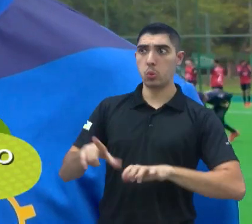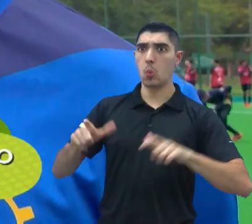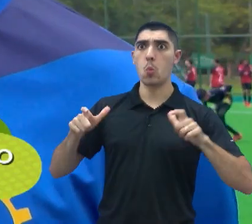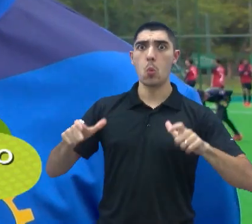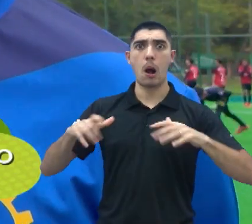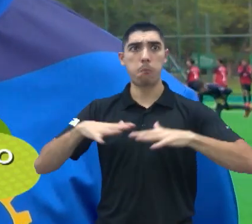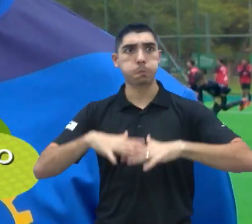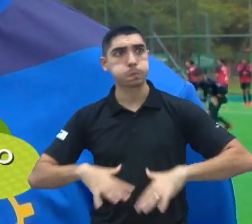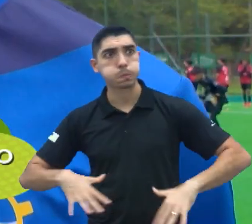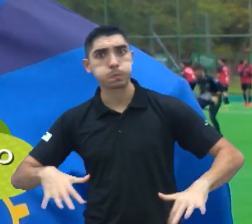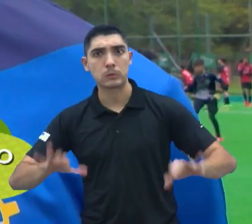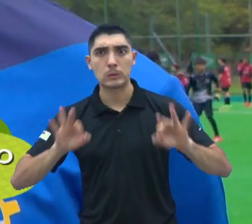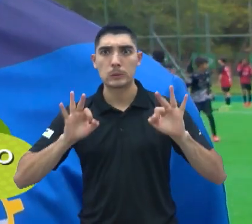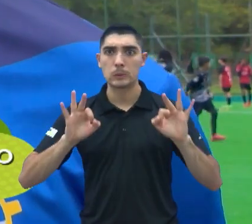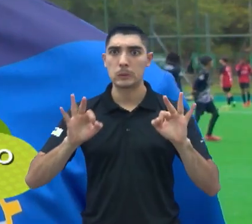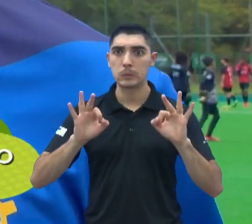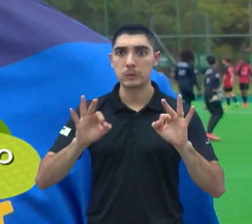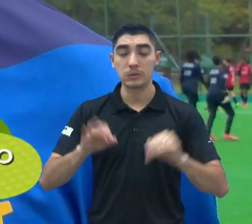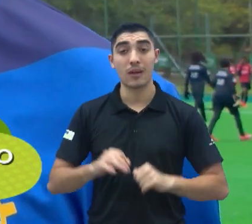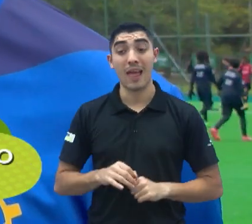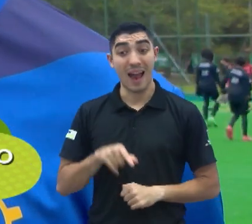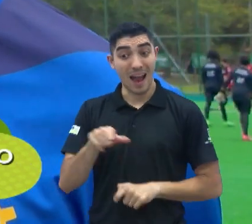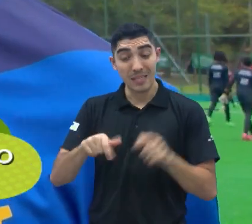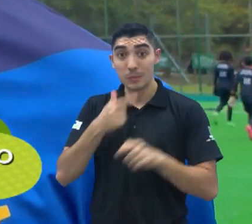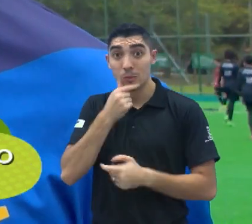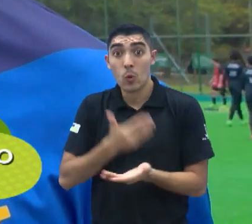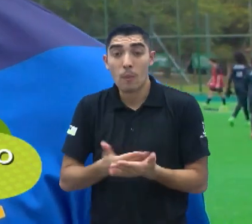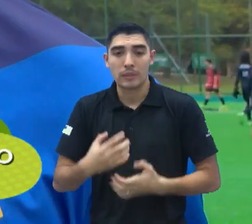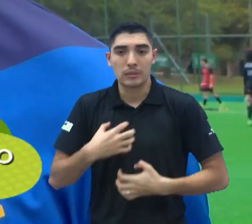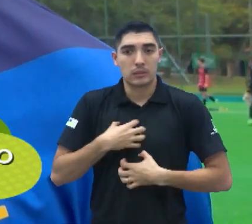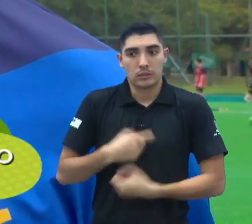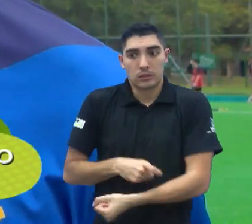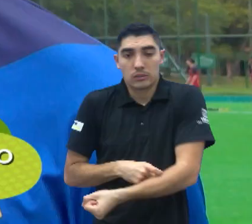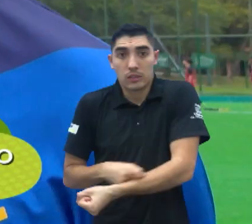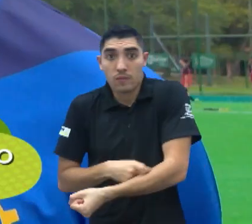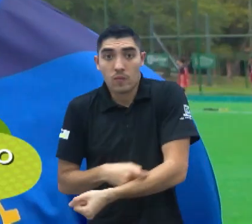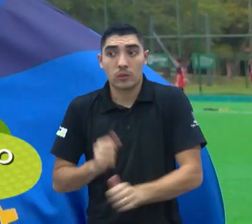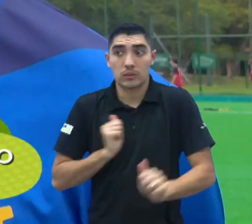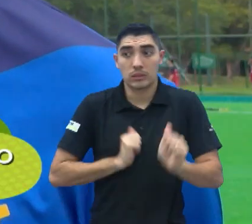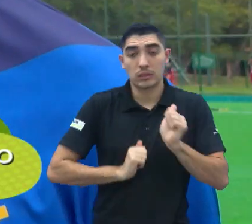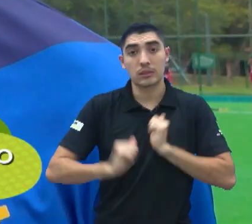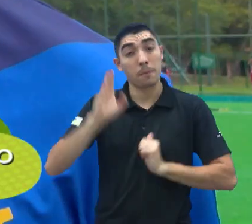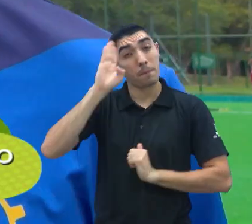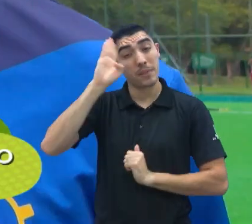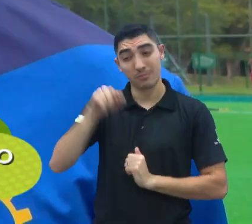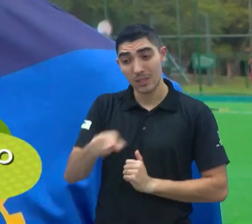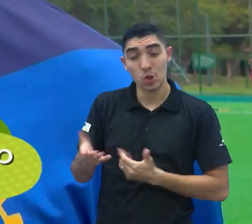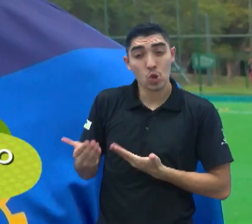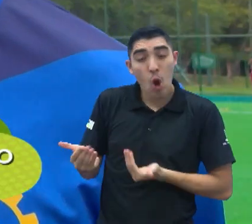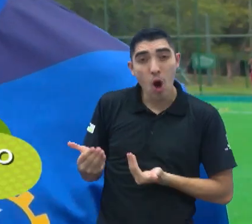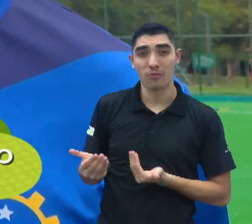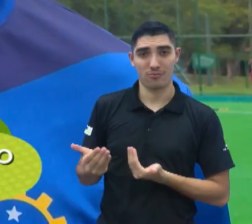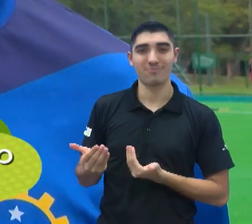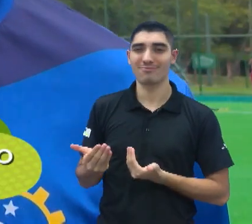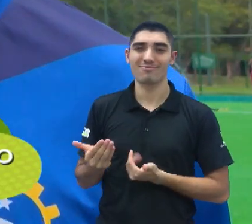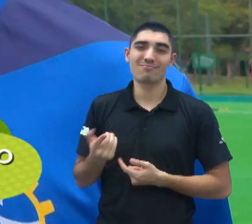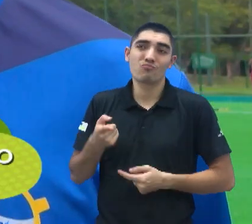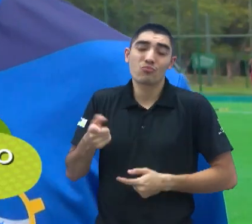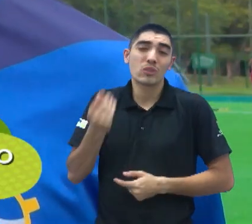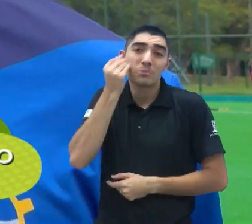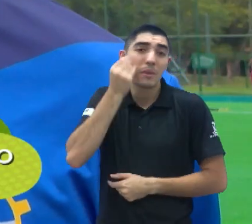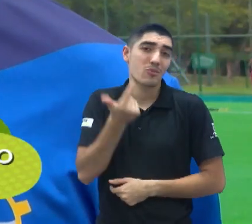em muitos momentos dá um friozinho na barriga para aqueles meninos que são mais novos, que ainda não têm tanta experiência. Mas sabemos